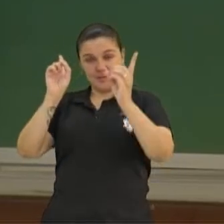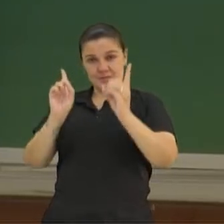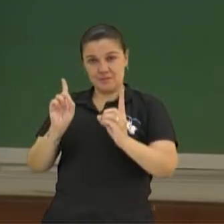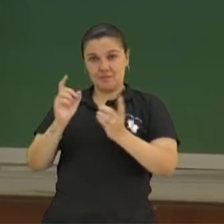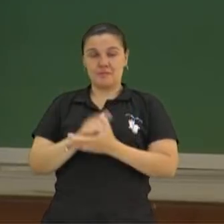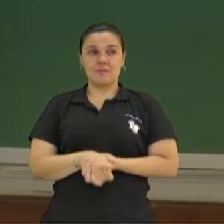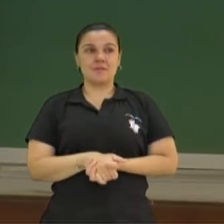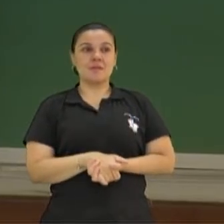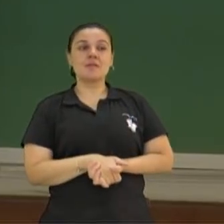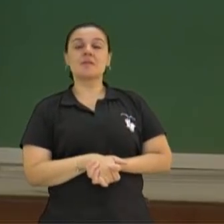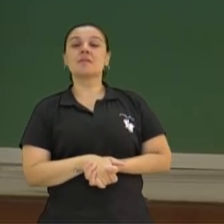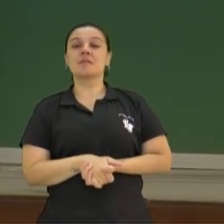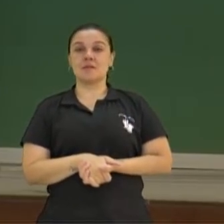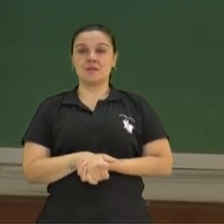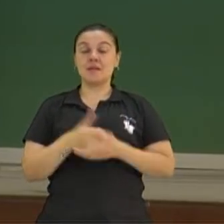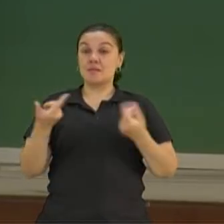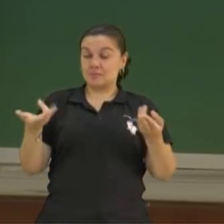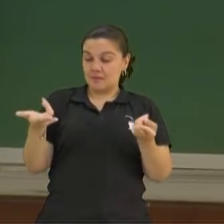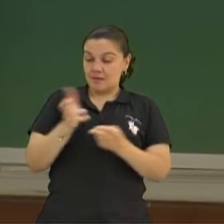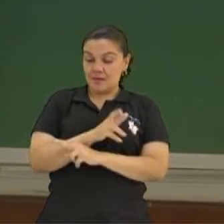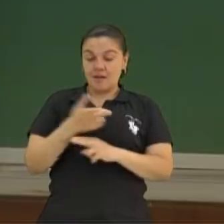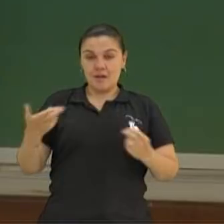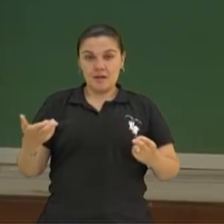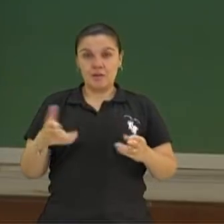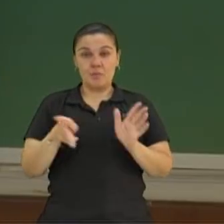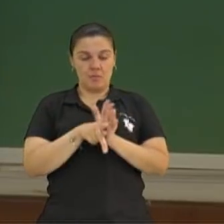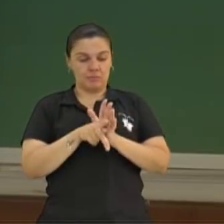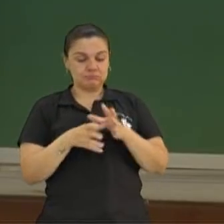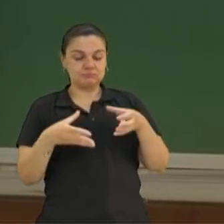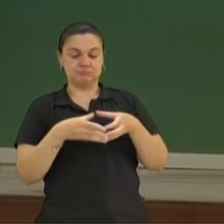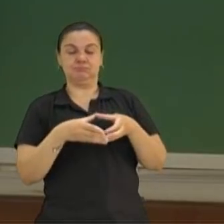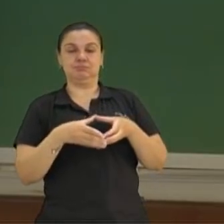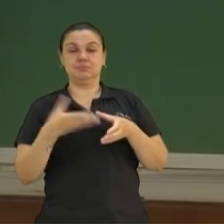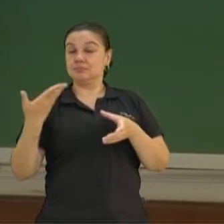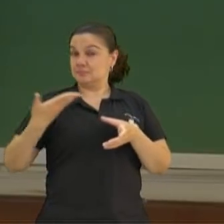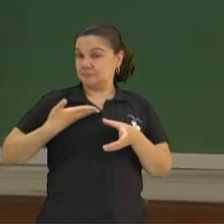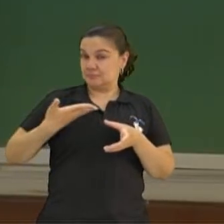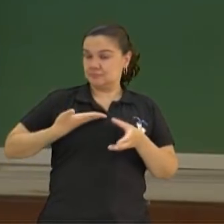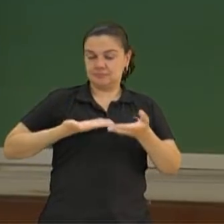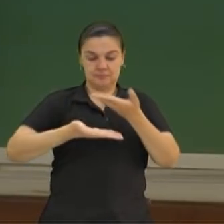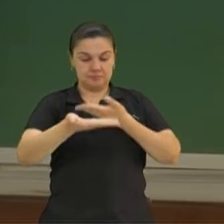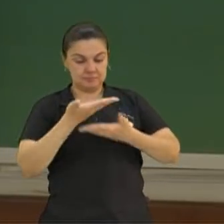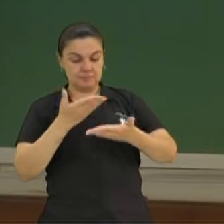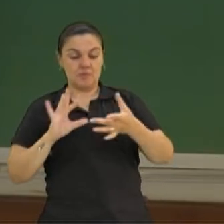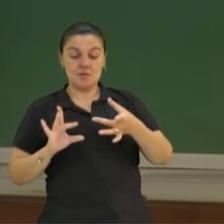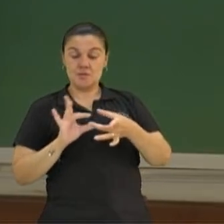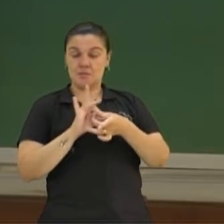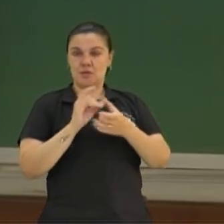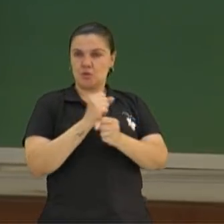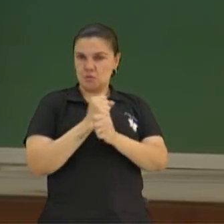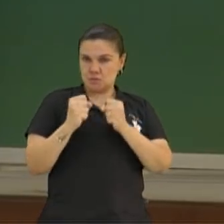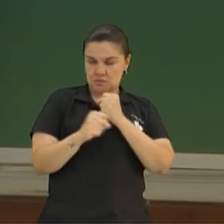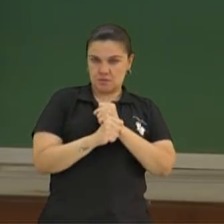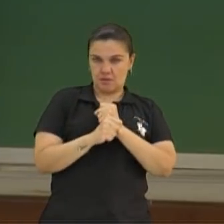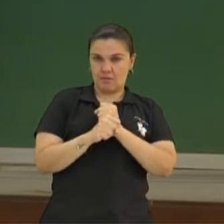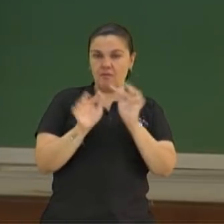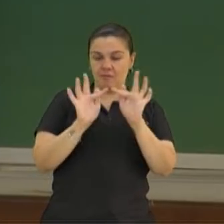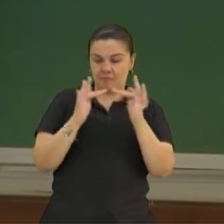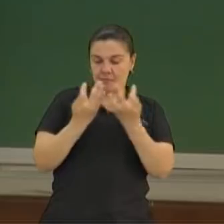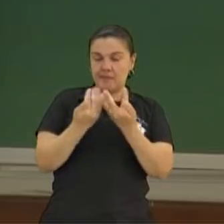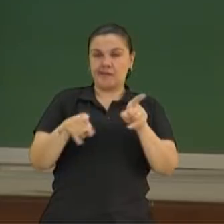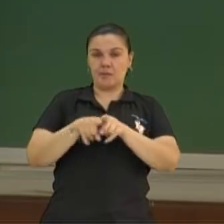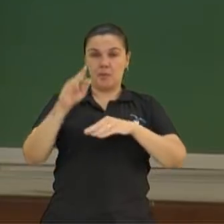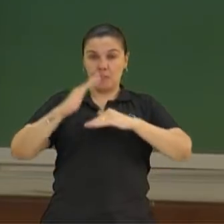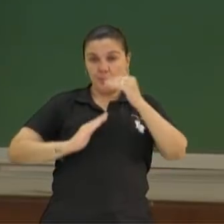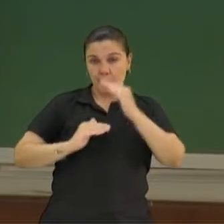eles efetivamente mantêm as relações de familiaridade e pertencimento. Nossos vínculos sociais, familiares, profissionais